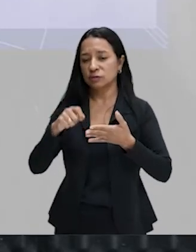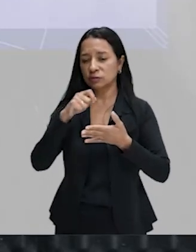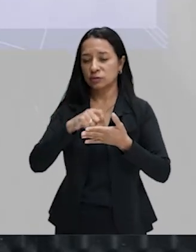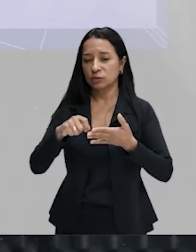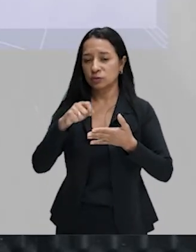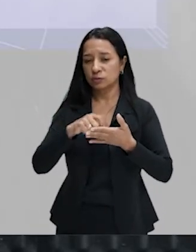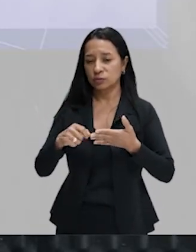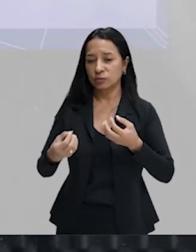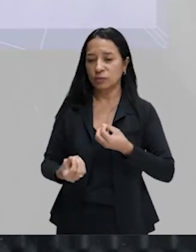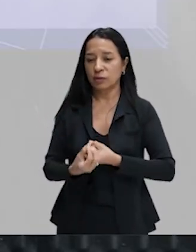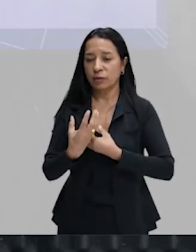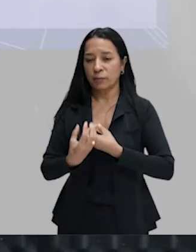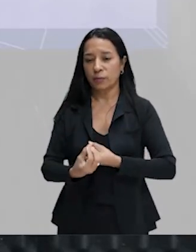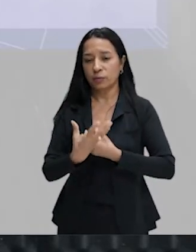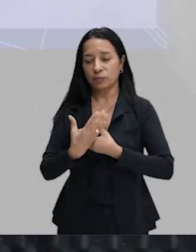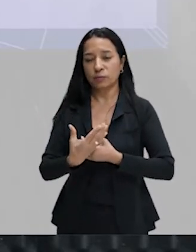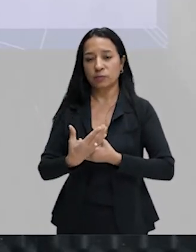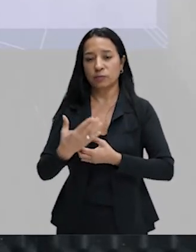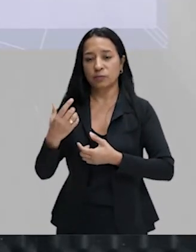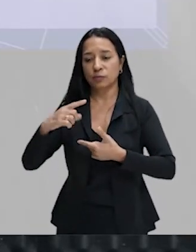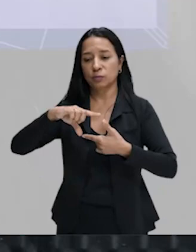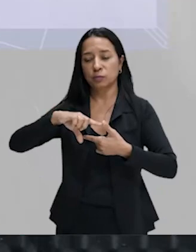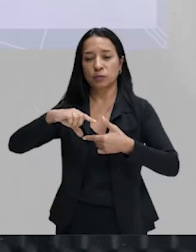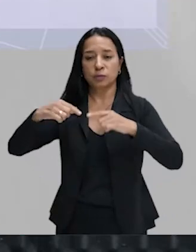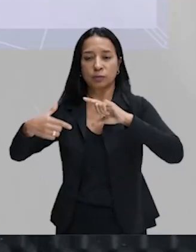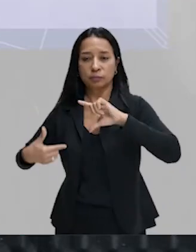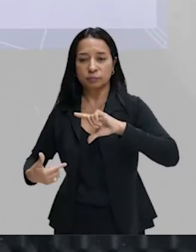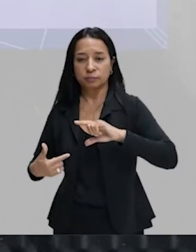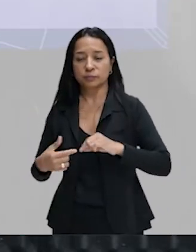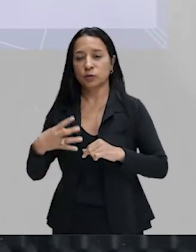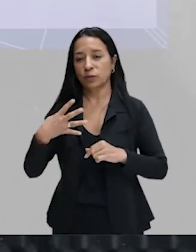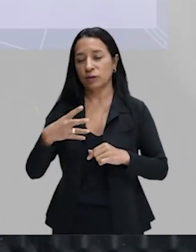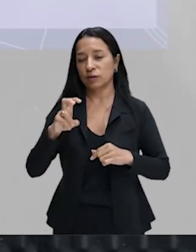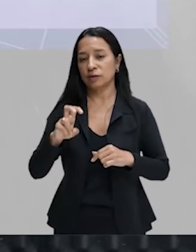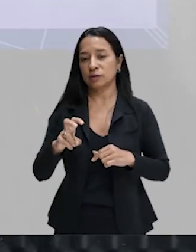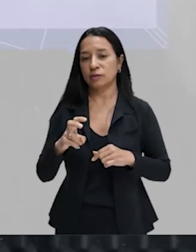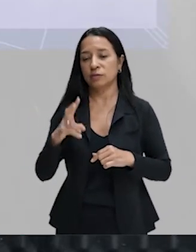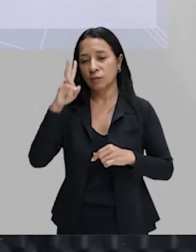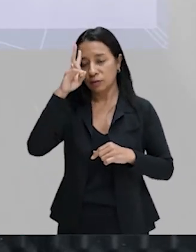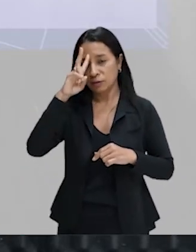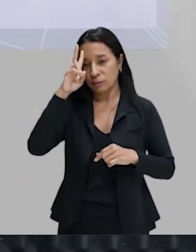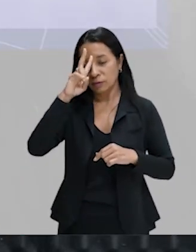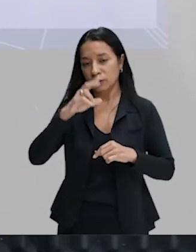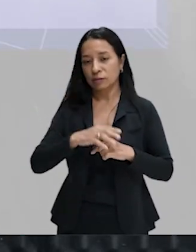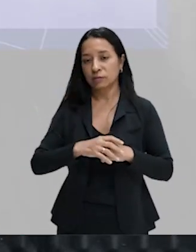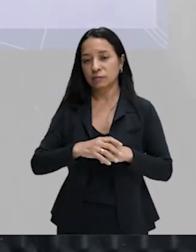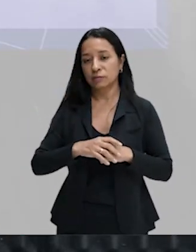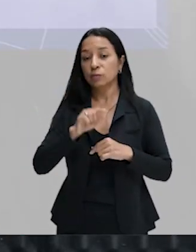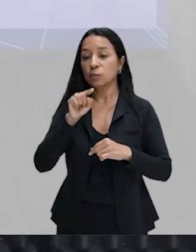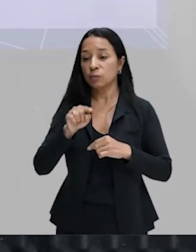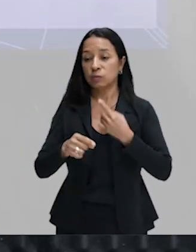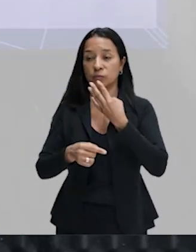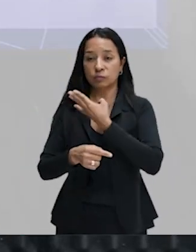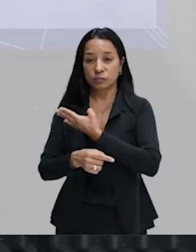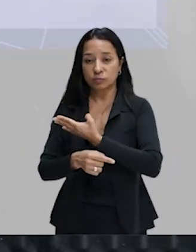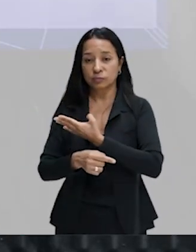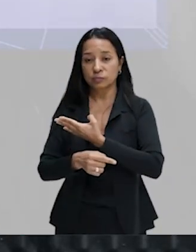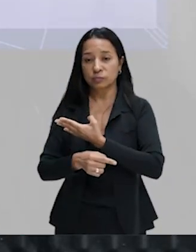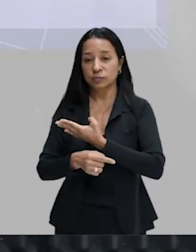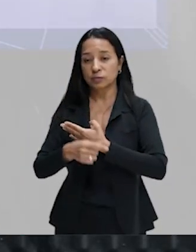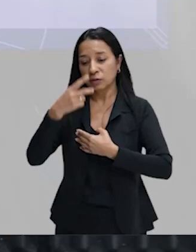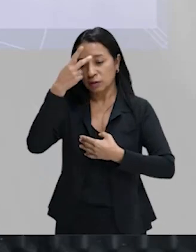grande produtor dessa época aqui de 1945. Lembrando, eles mesmos se